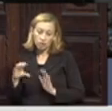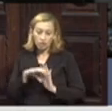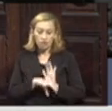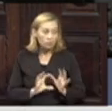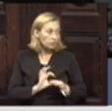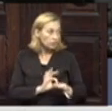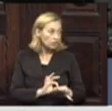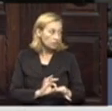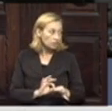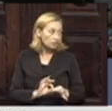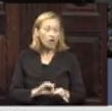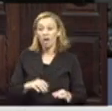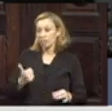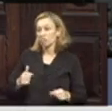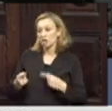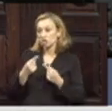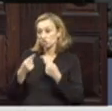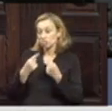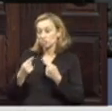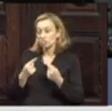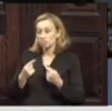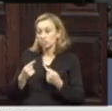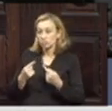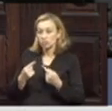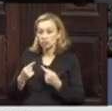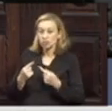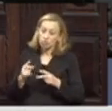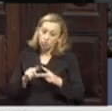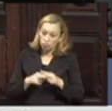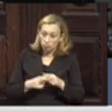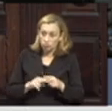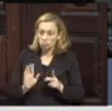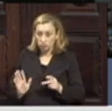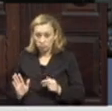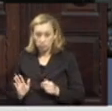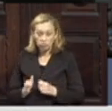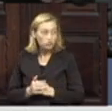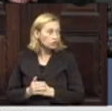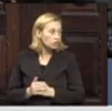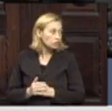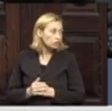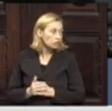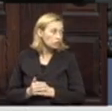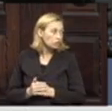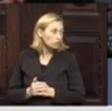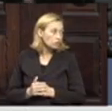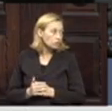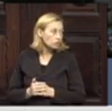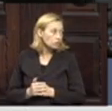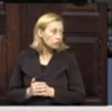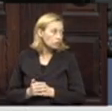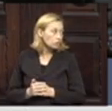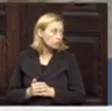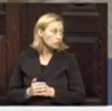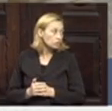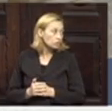aqui na região metropolitana, ou estão em Parada de Lucas, ou estão em São Gonçalo. Não está em cada